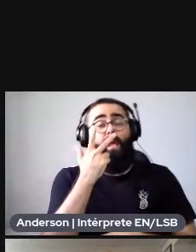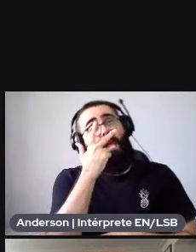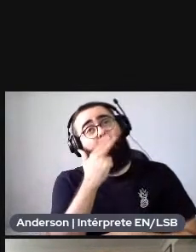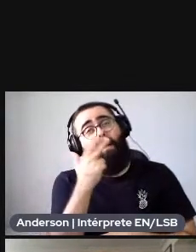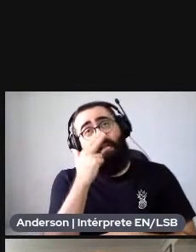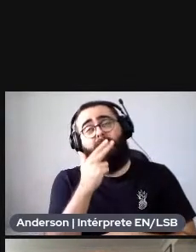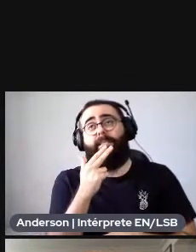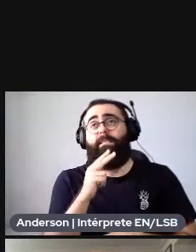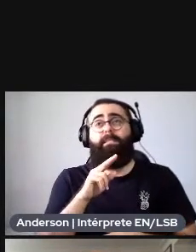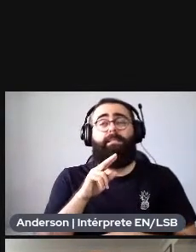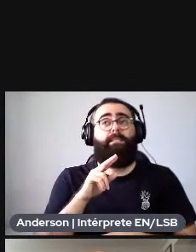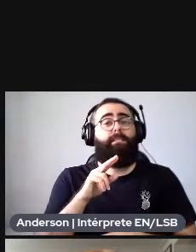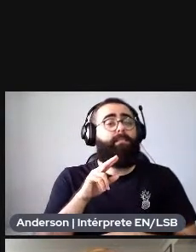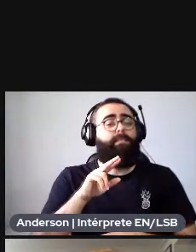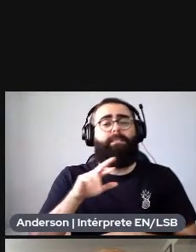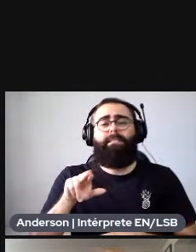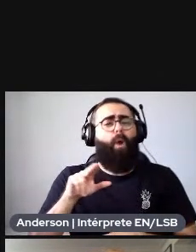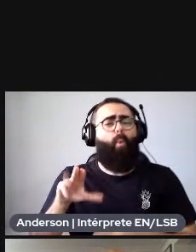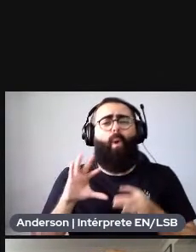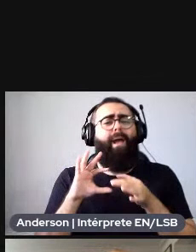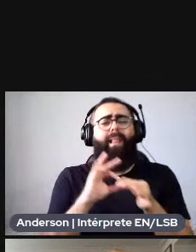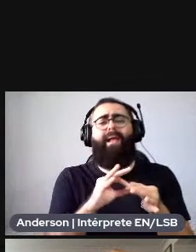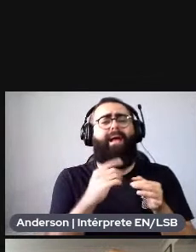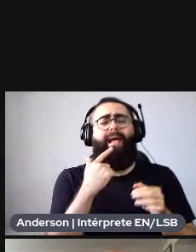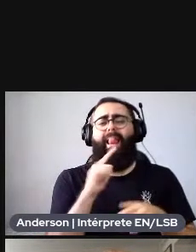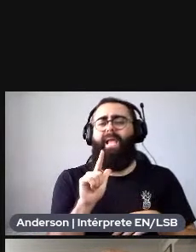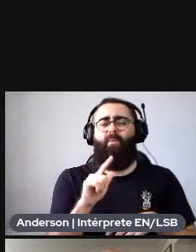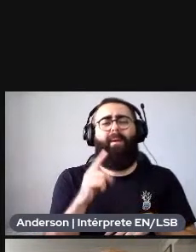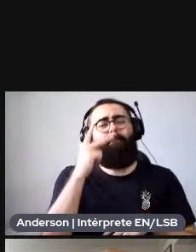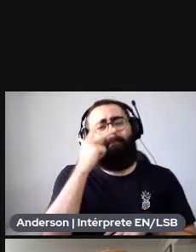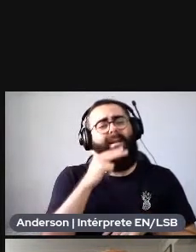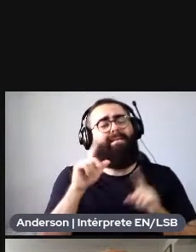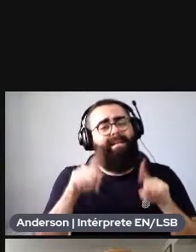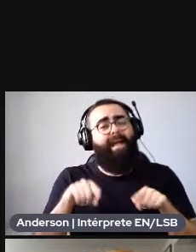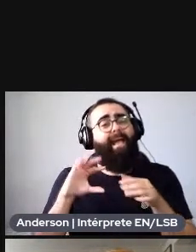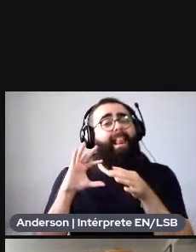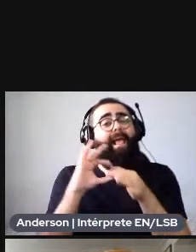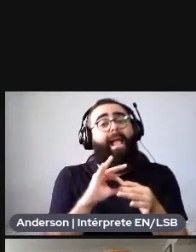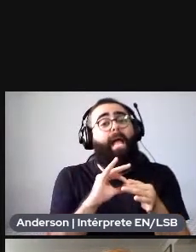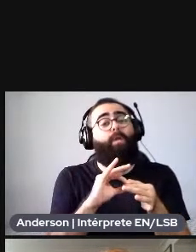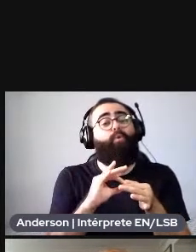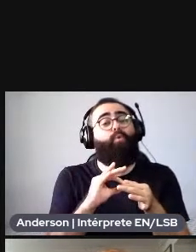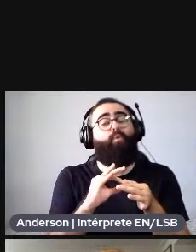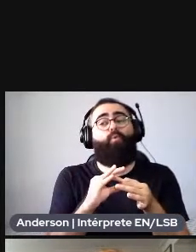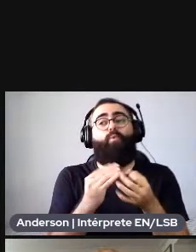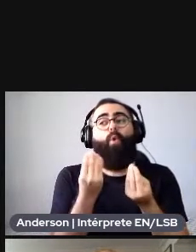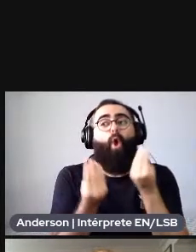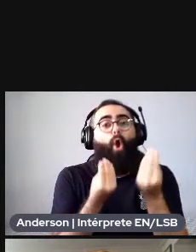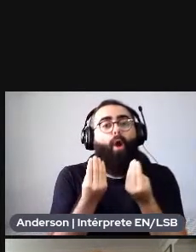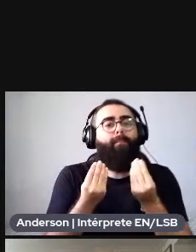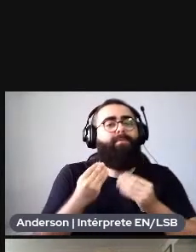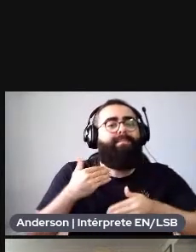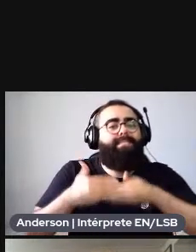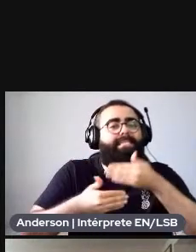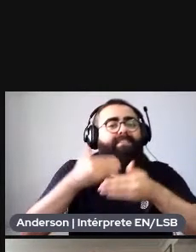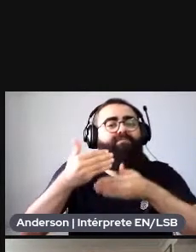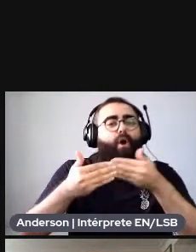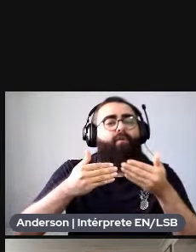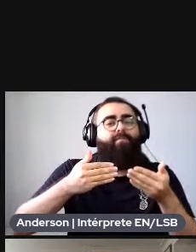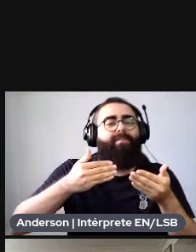aprendizagem de língua, e é uma questão também, para mim, óbvia de